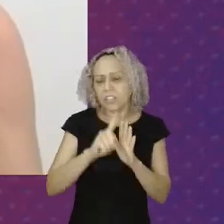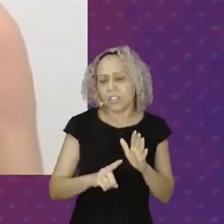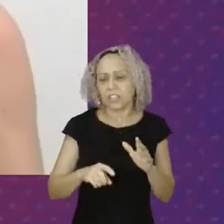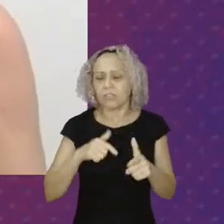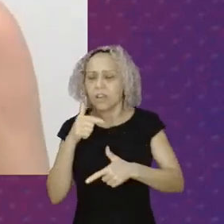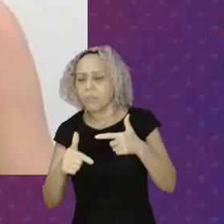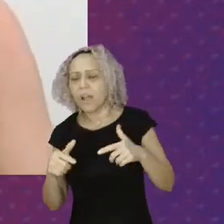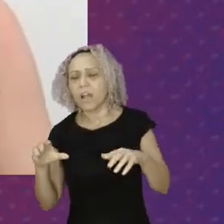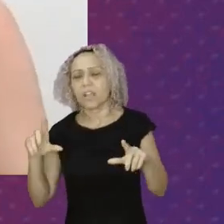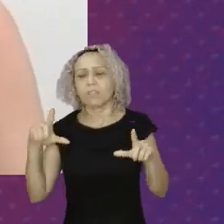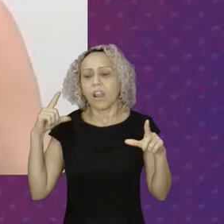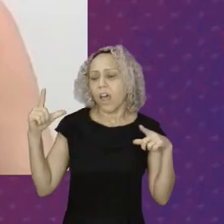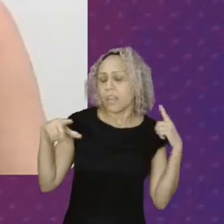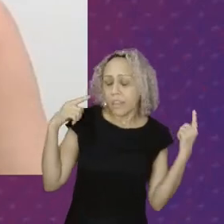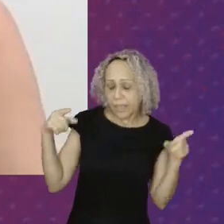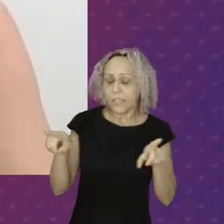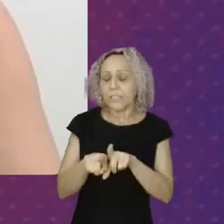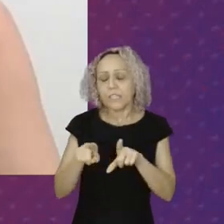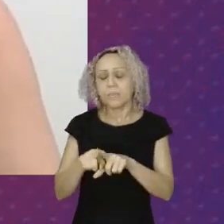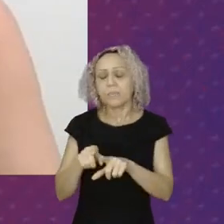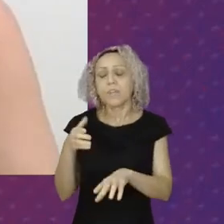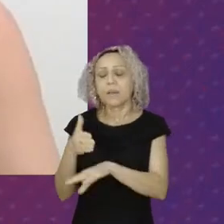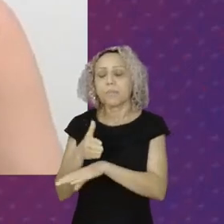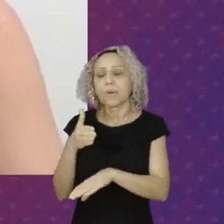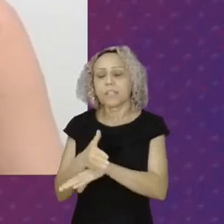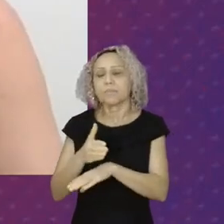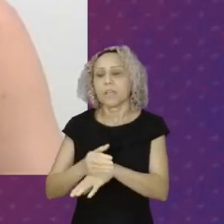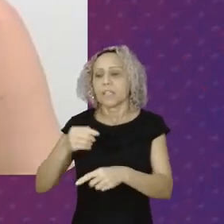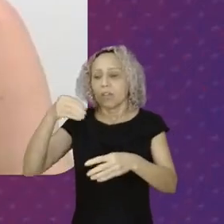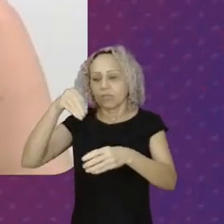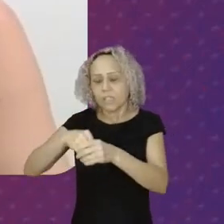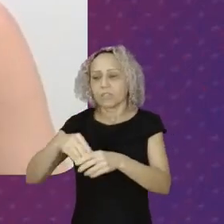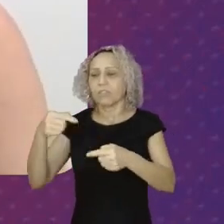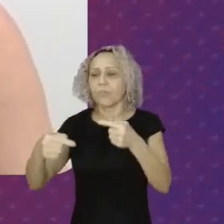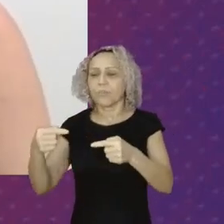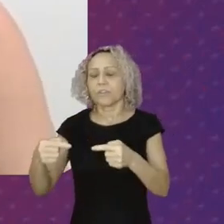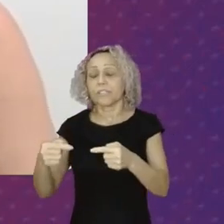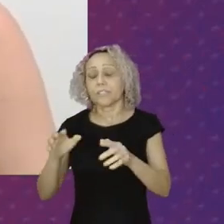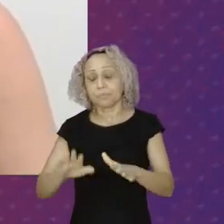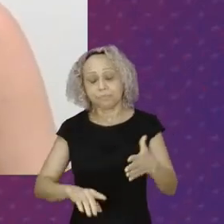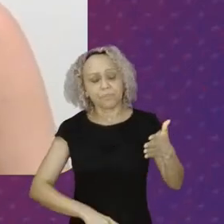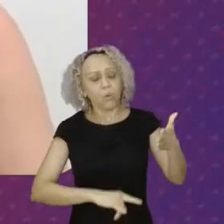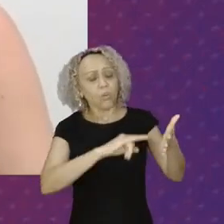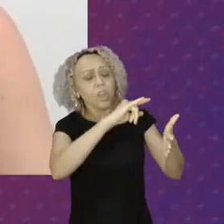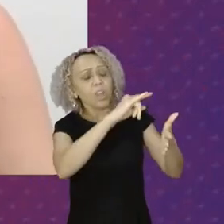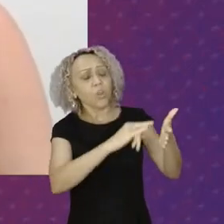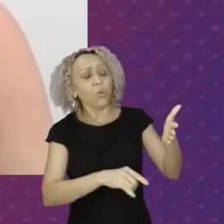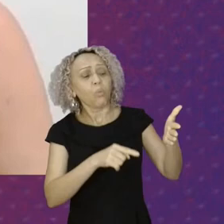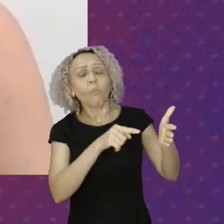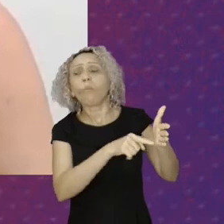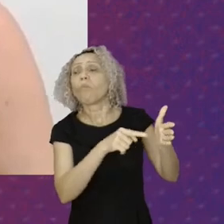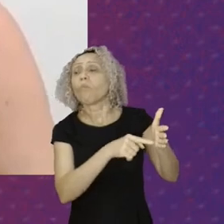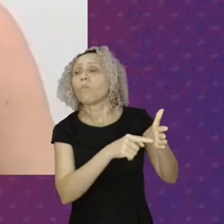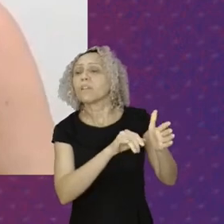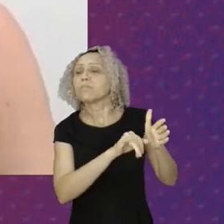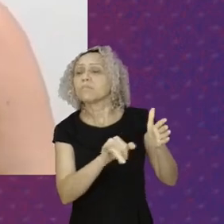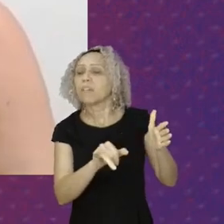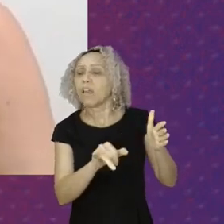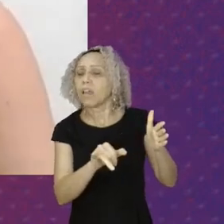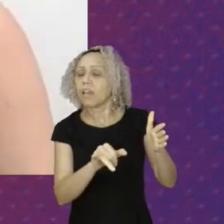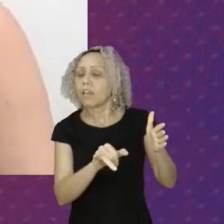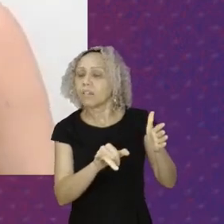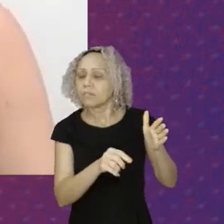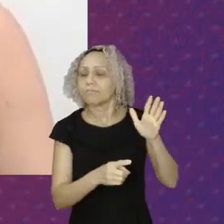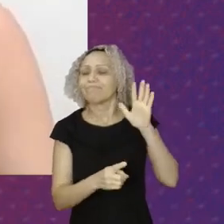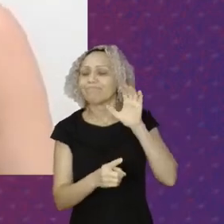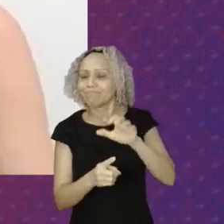política. E o que esse documento reza? Que para incentivar a participação política das